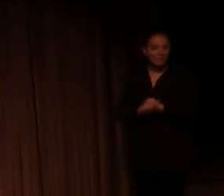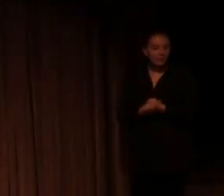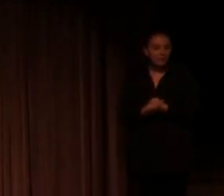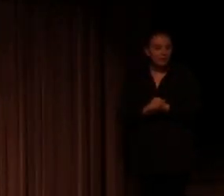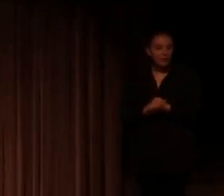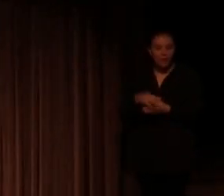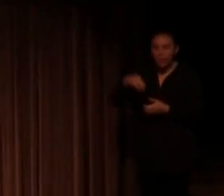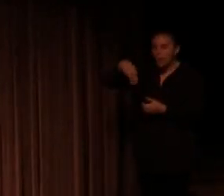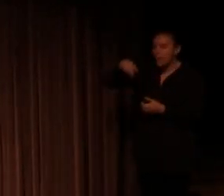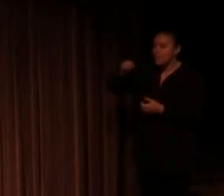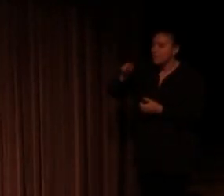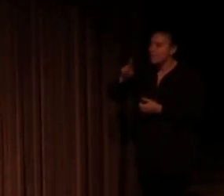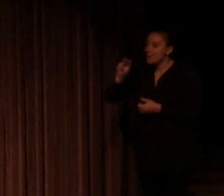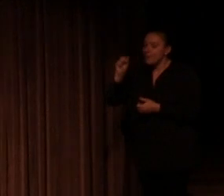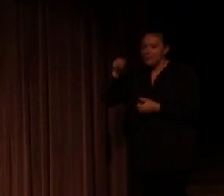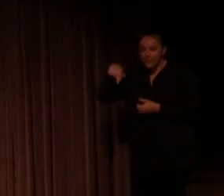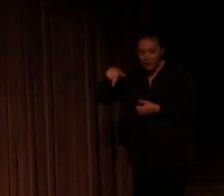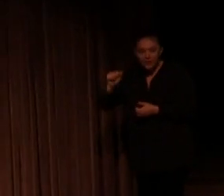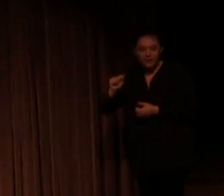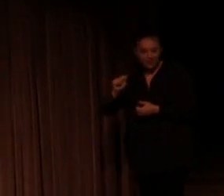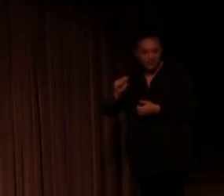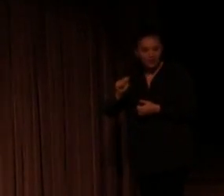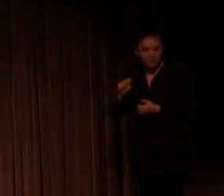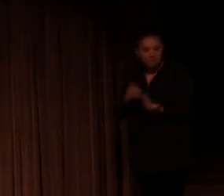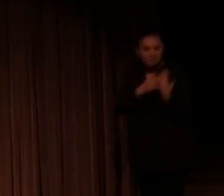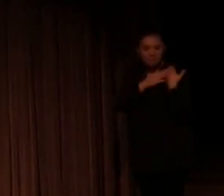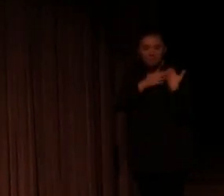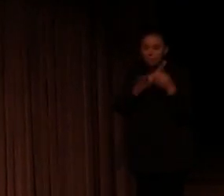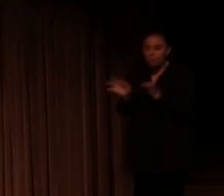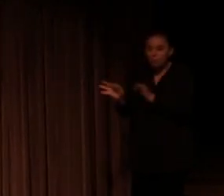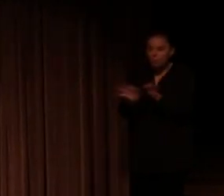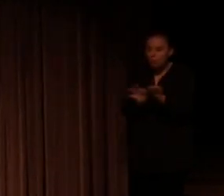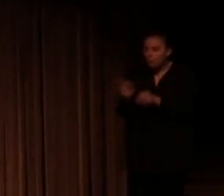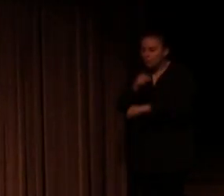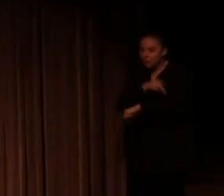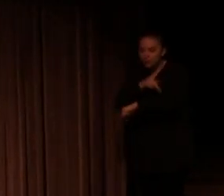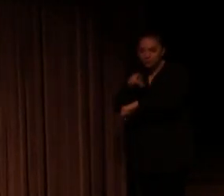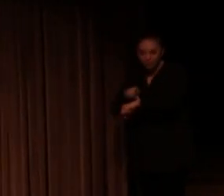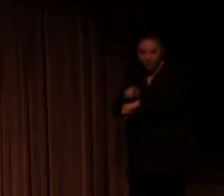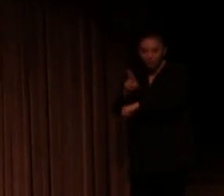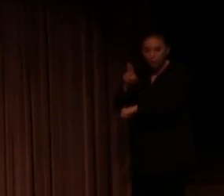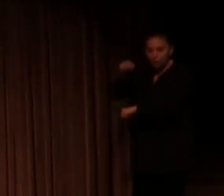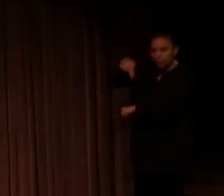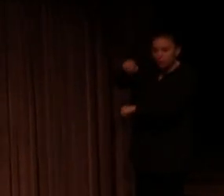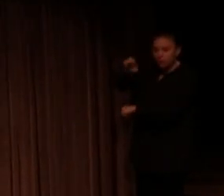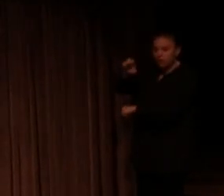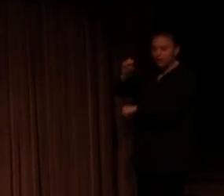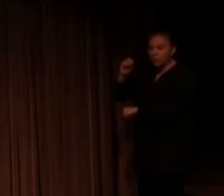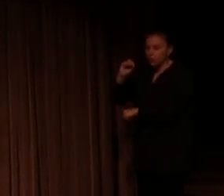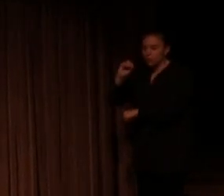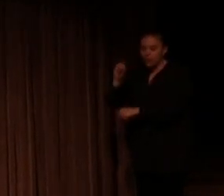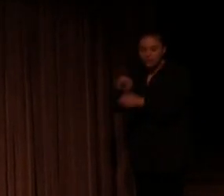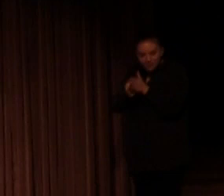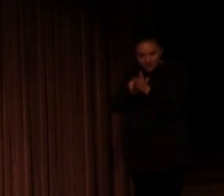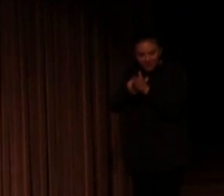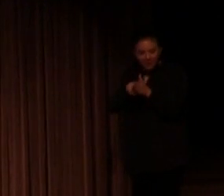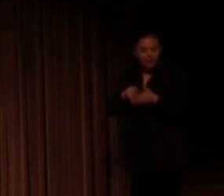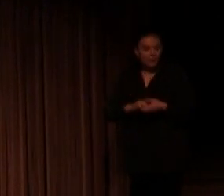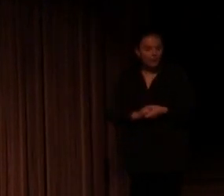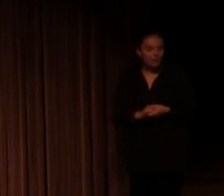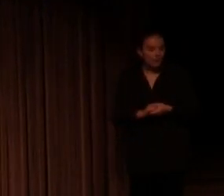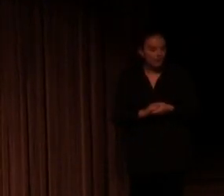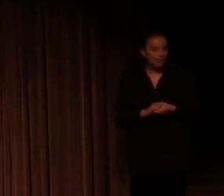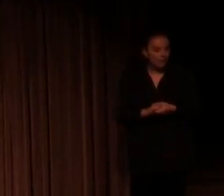diretora de projetos pedagógicos da unesco obrigado também pela presença professora simonetta diretora da ateliê